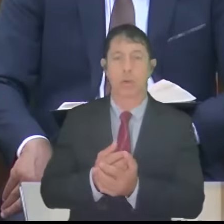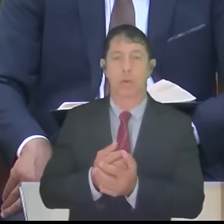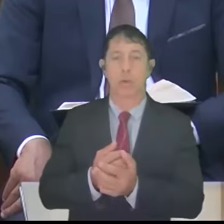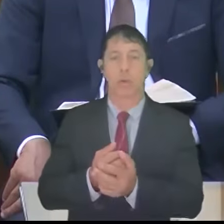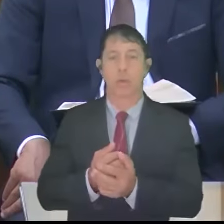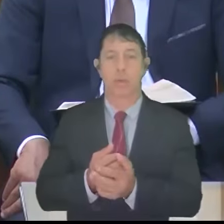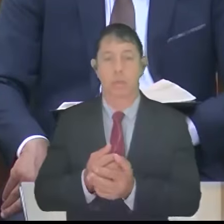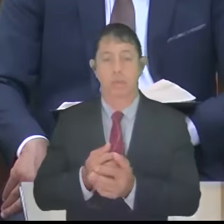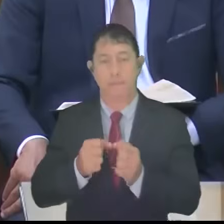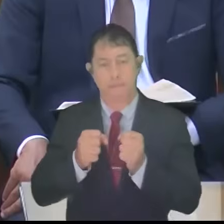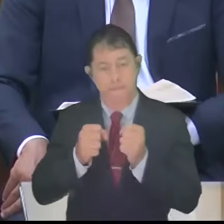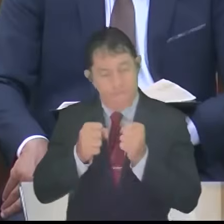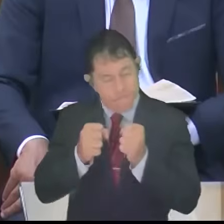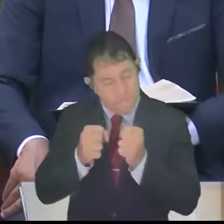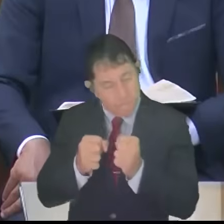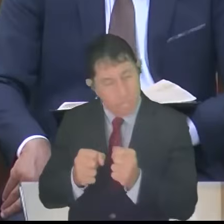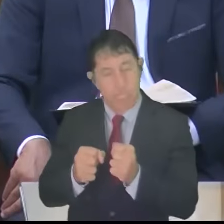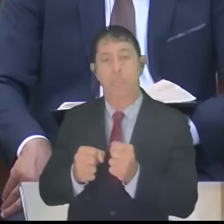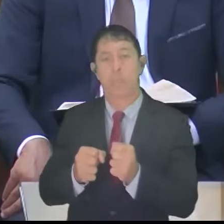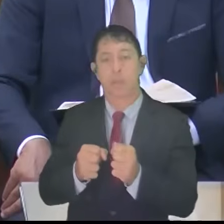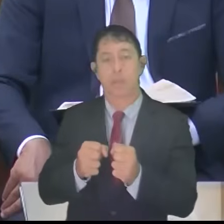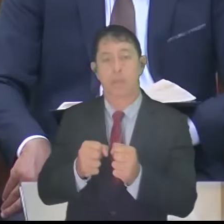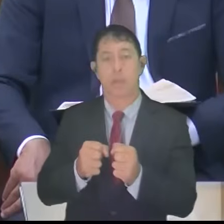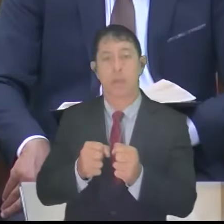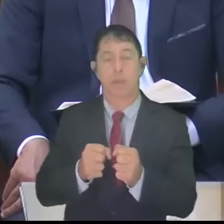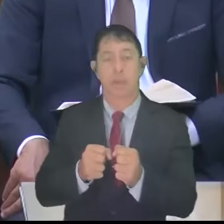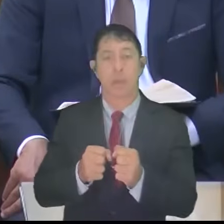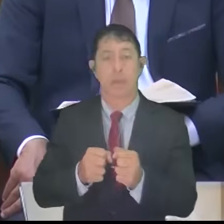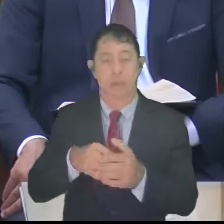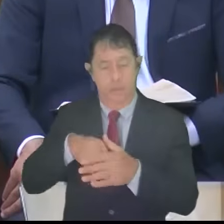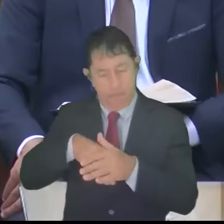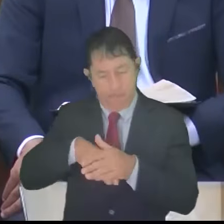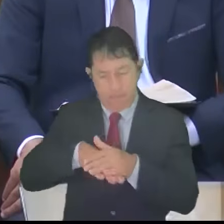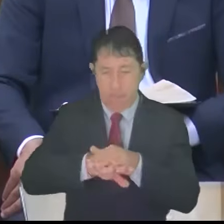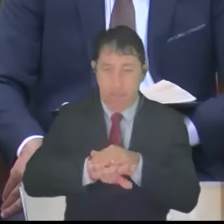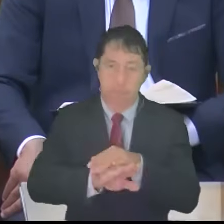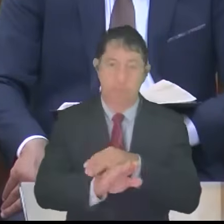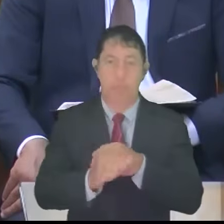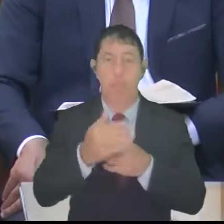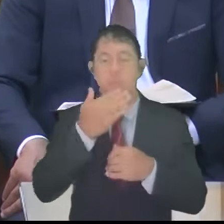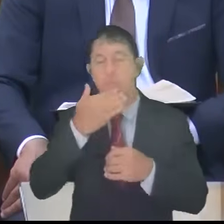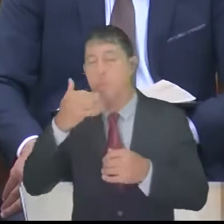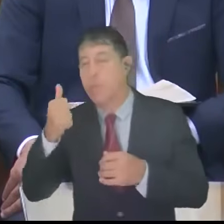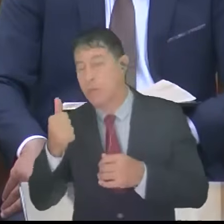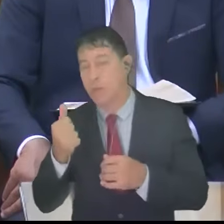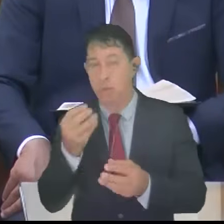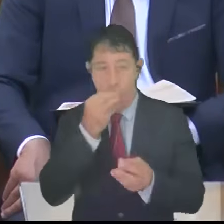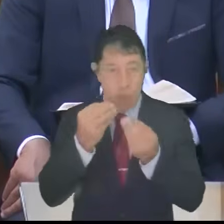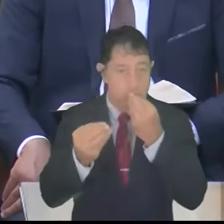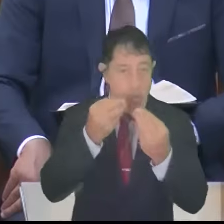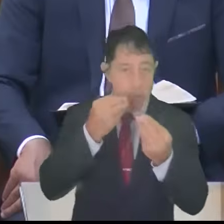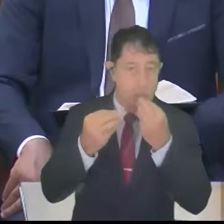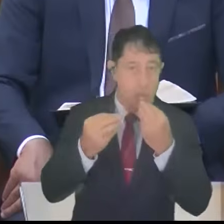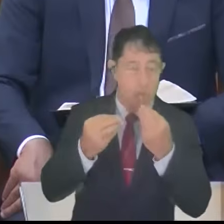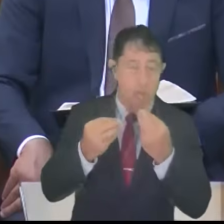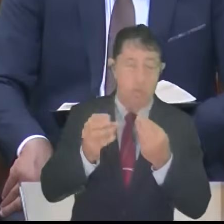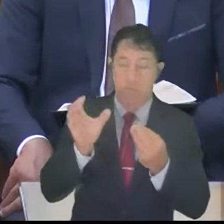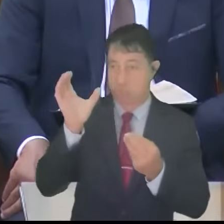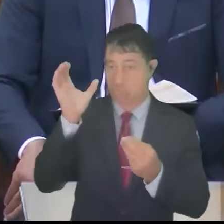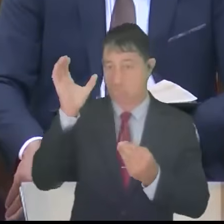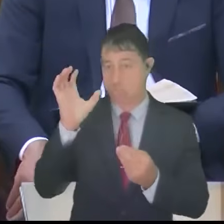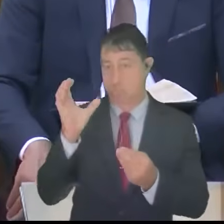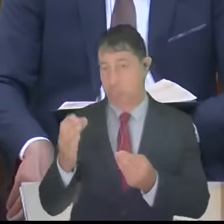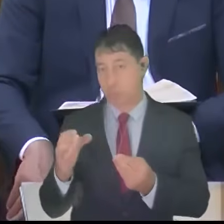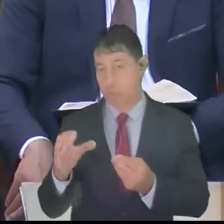ciência afasta o homem de Deus, mas muita ciência aproxima o homem de Deus.